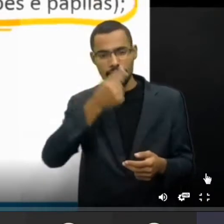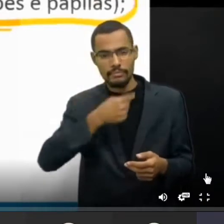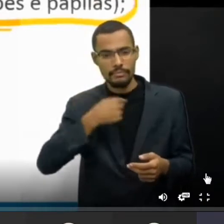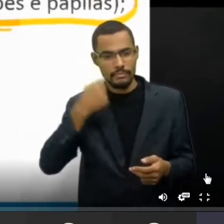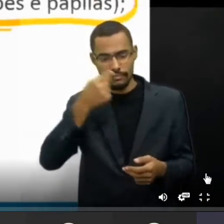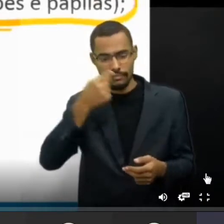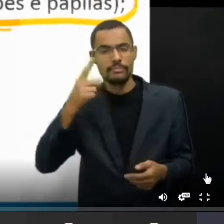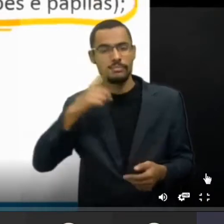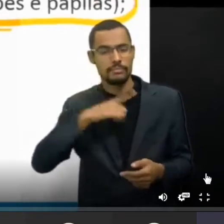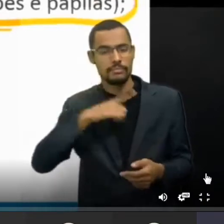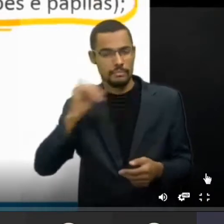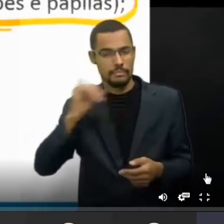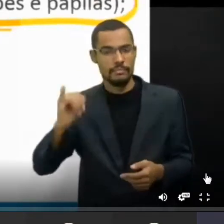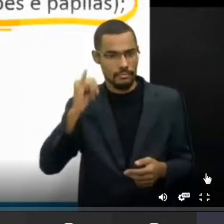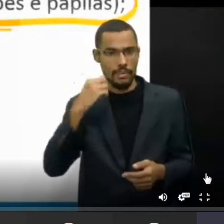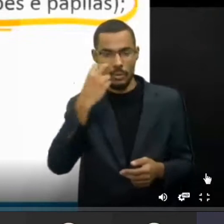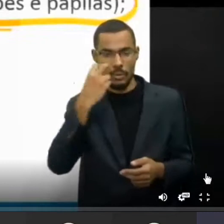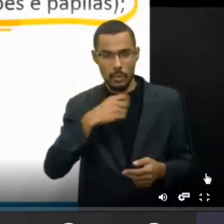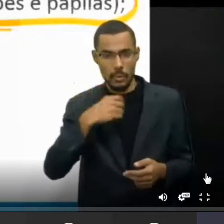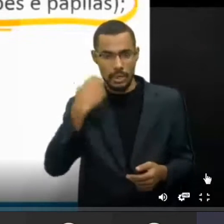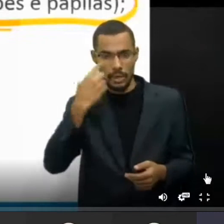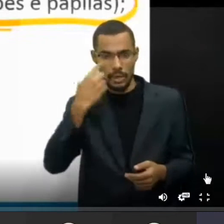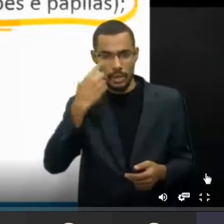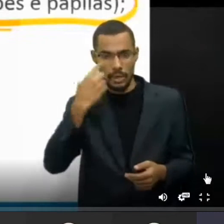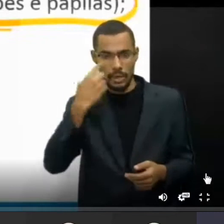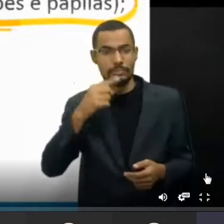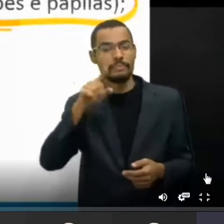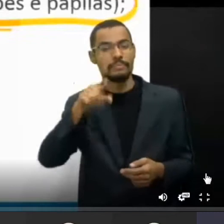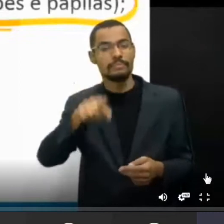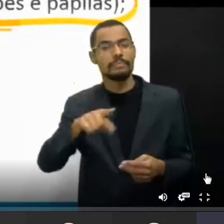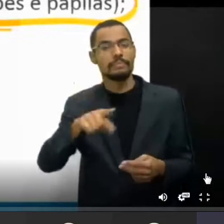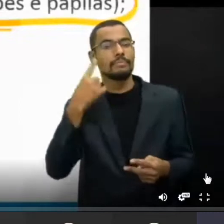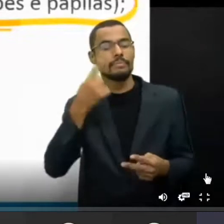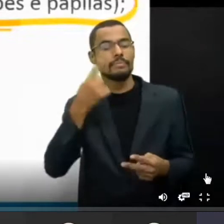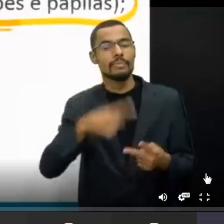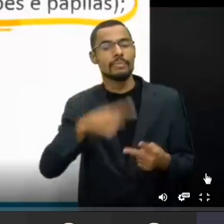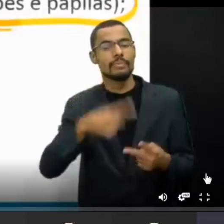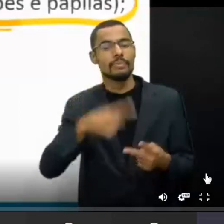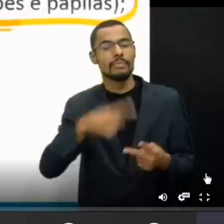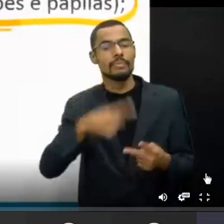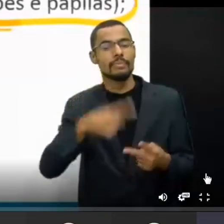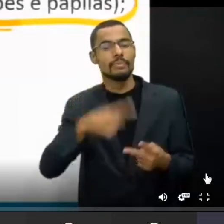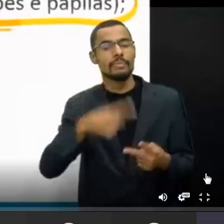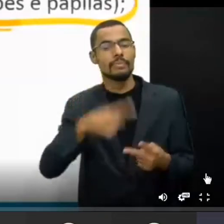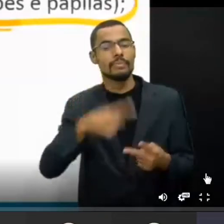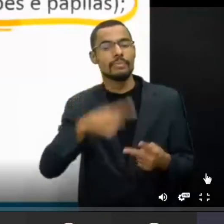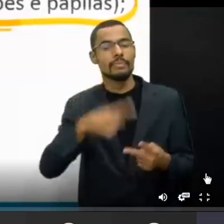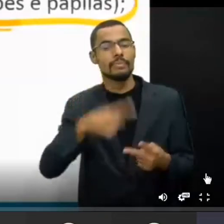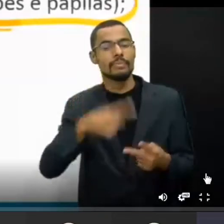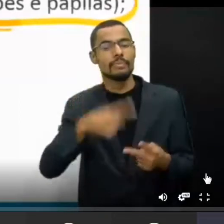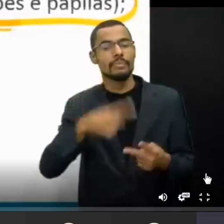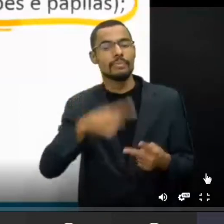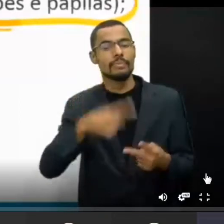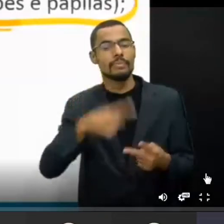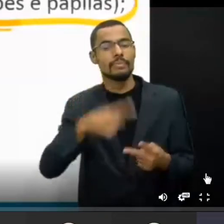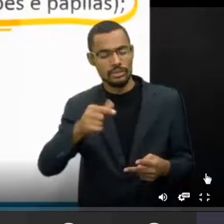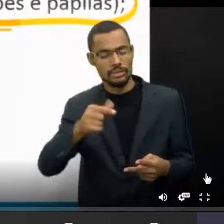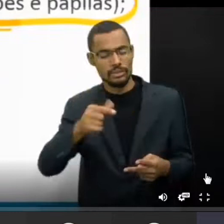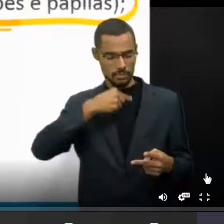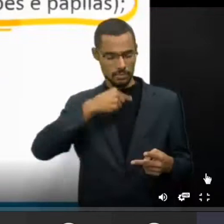localizadas, então, na cavidade oral. Nós vamos ver a região de faringe, esôfago